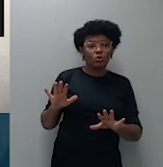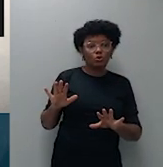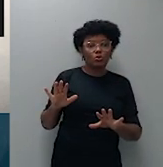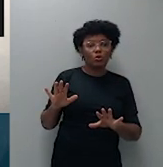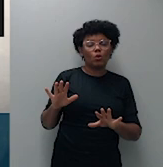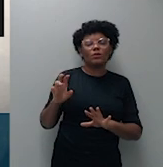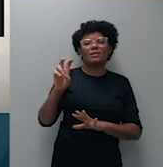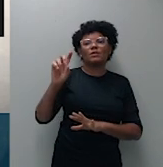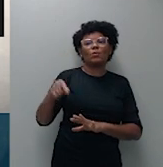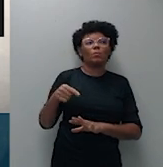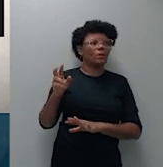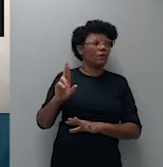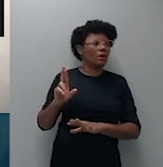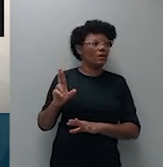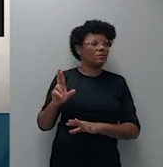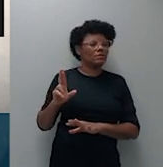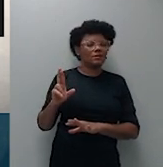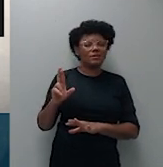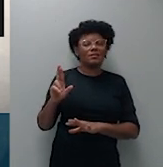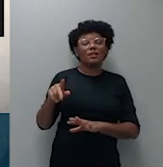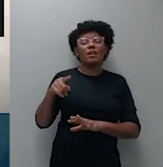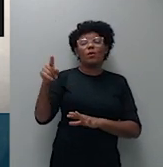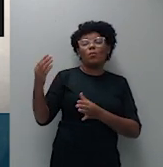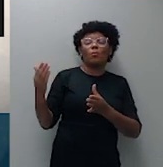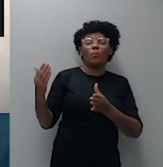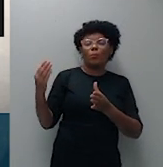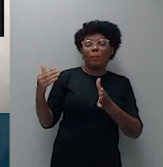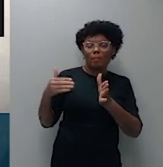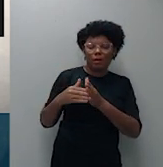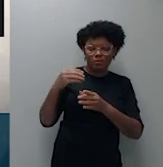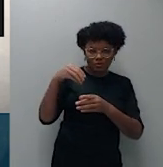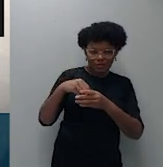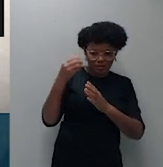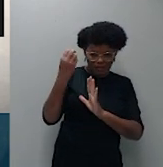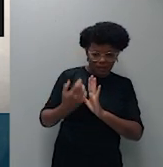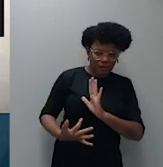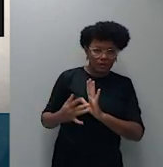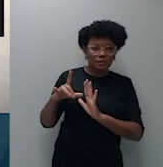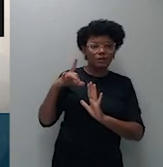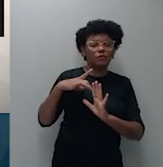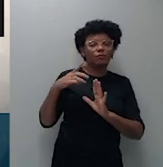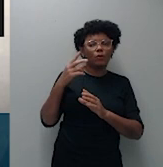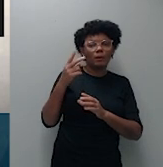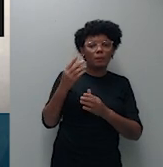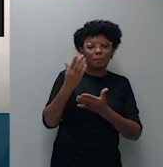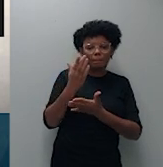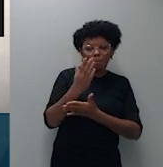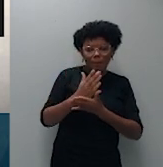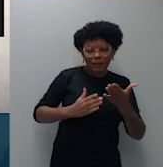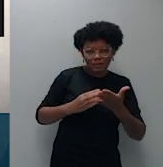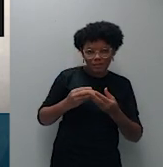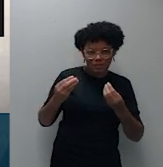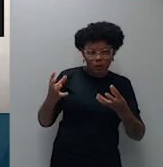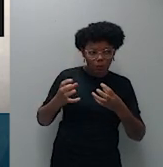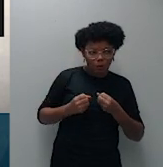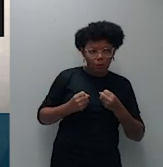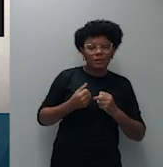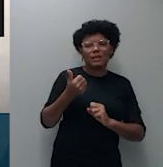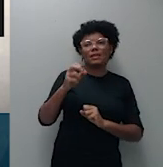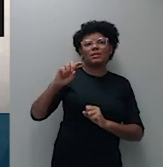honorários para r$ 5000 embargos de declaração foram parcialmente acolhidos para